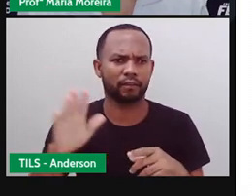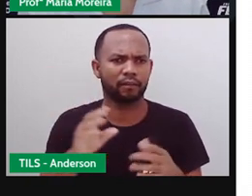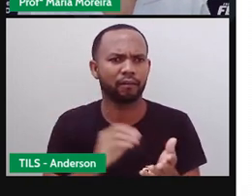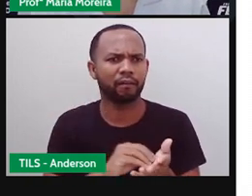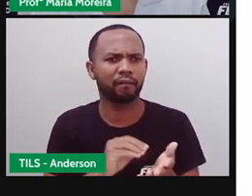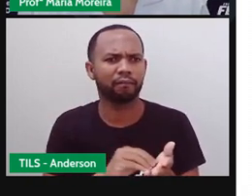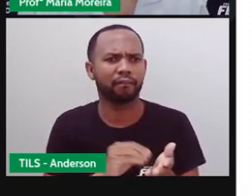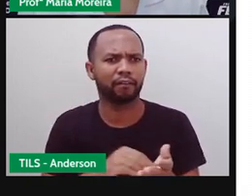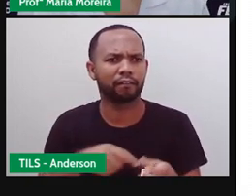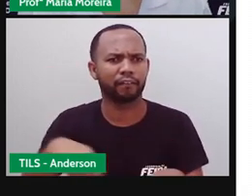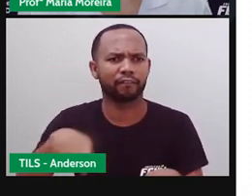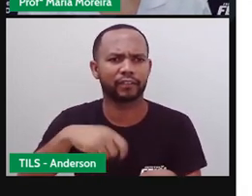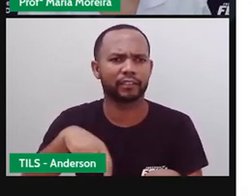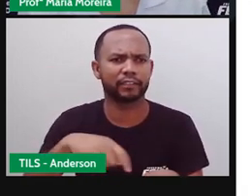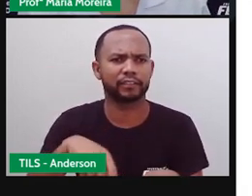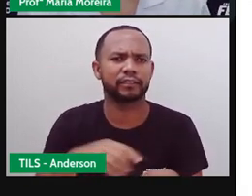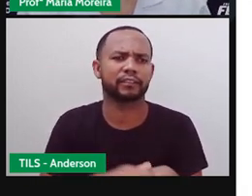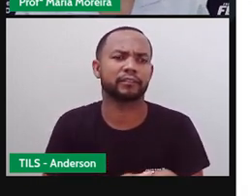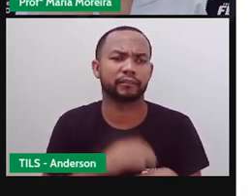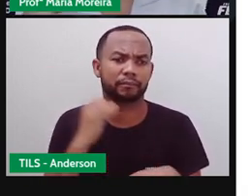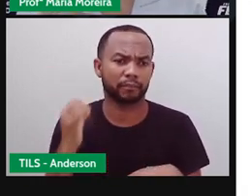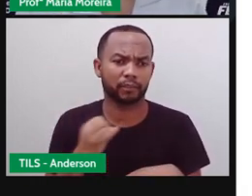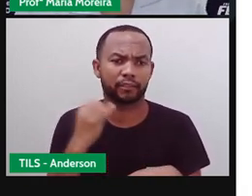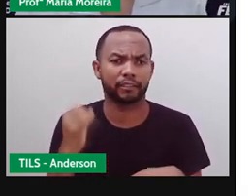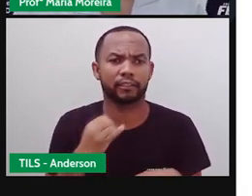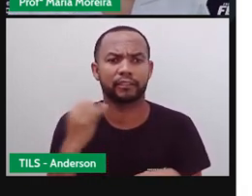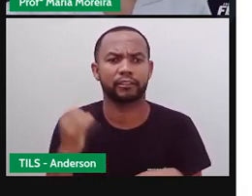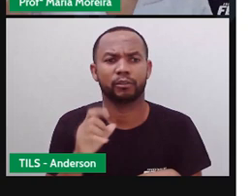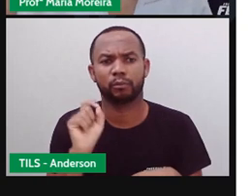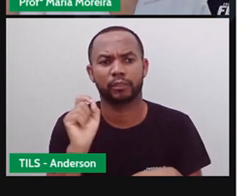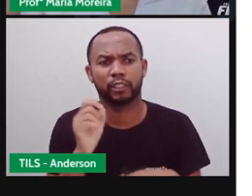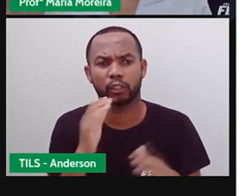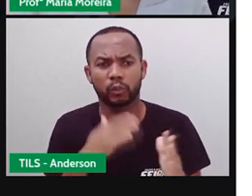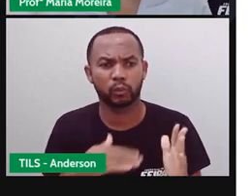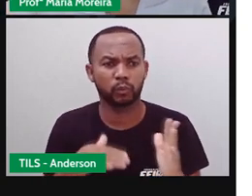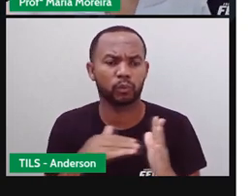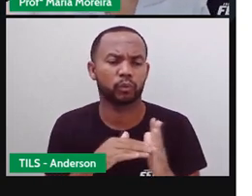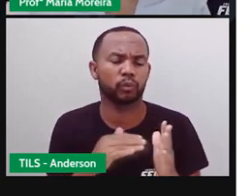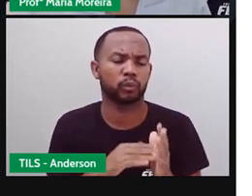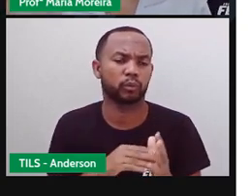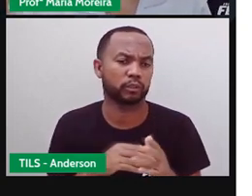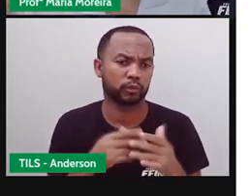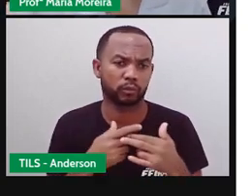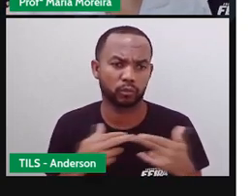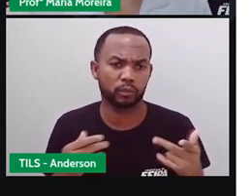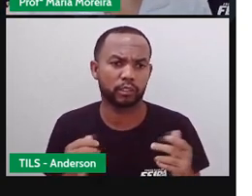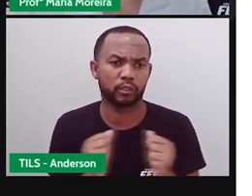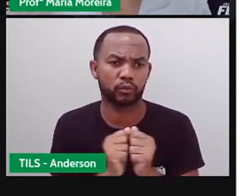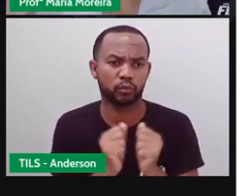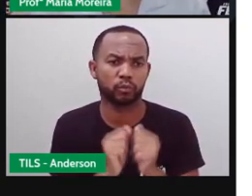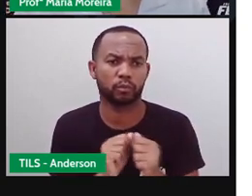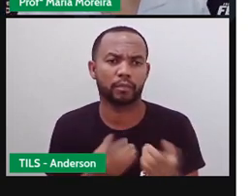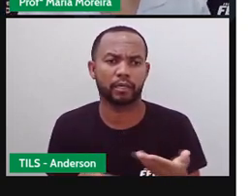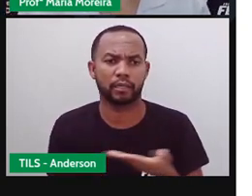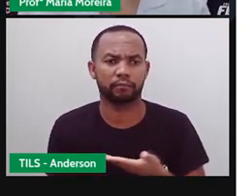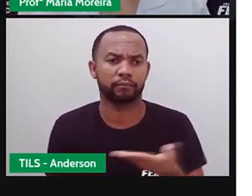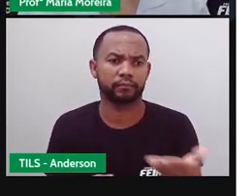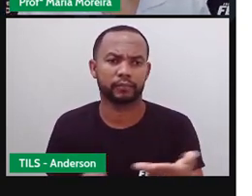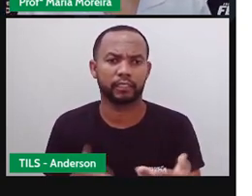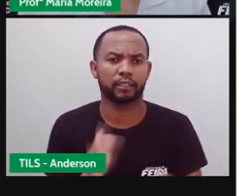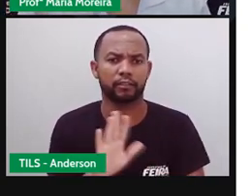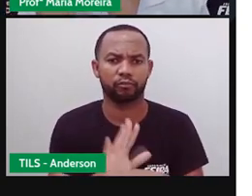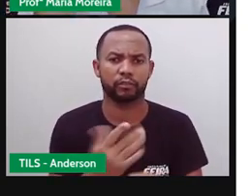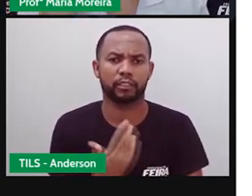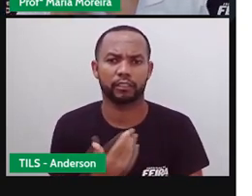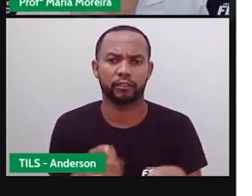vai então isso é cadeia alimentar um animal né ele vai se alimentar de outro que vai se alimentar de outro que vai se alimentar